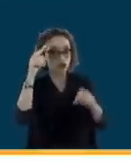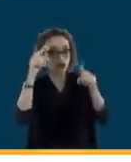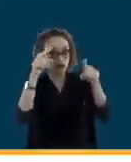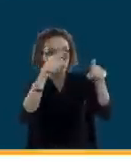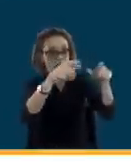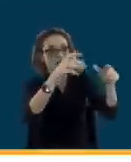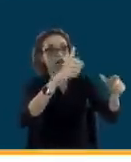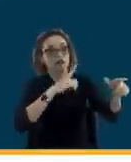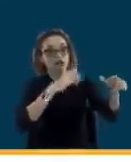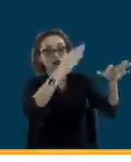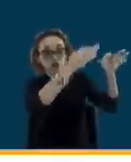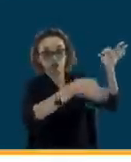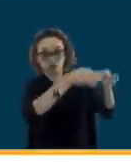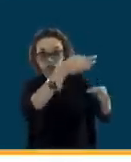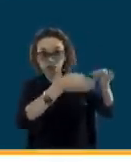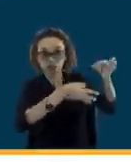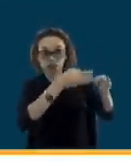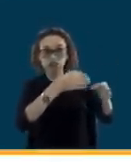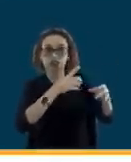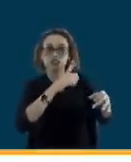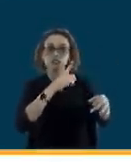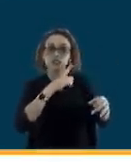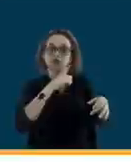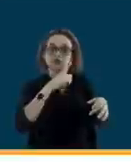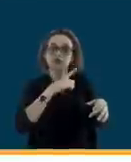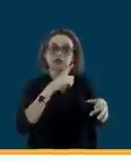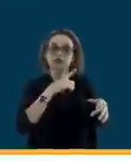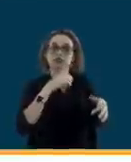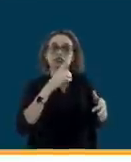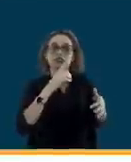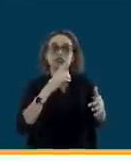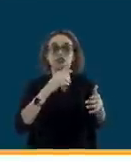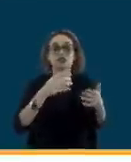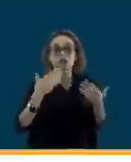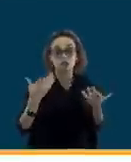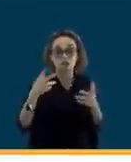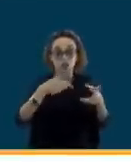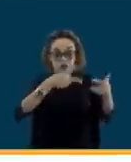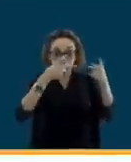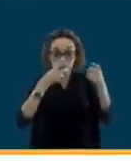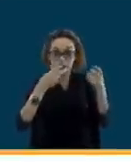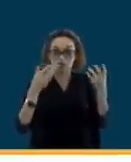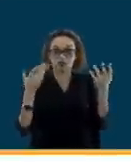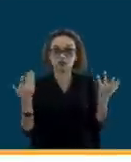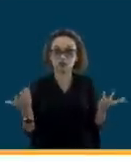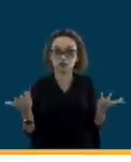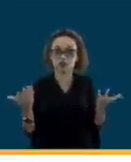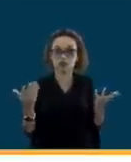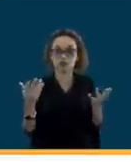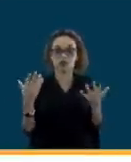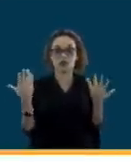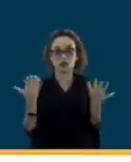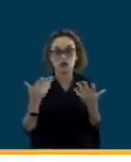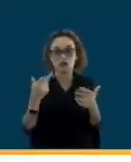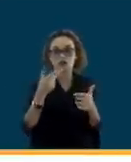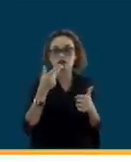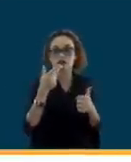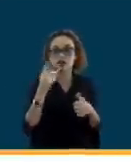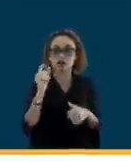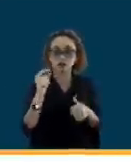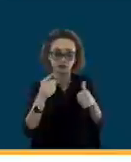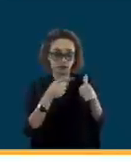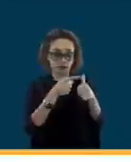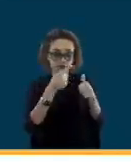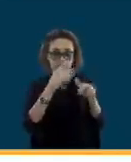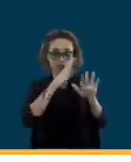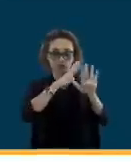jurídico, como é que o assessor jurídico vai perceber isso? Então, vamos desdobrar um pouco, né? O primeiro princípio por trás da